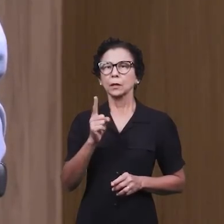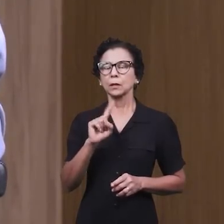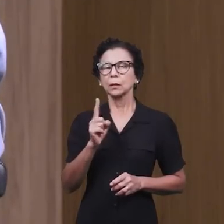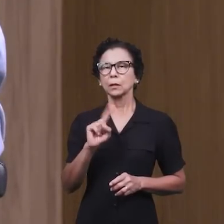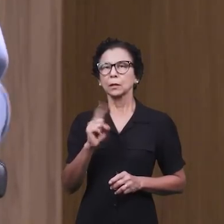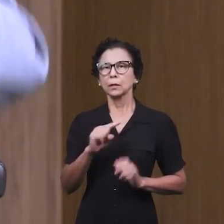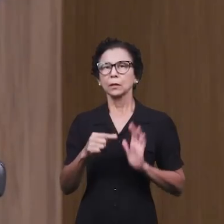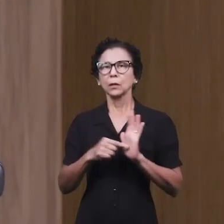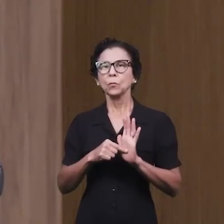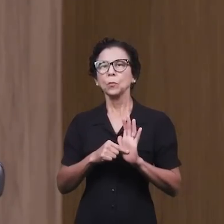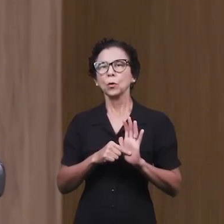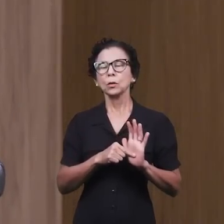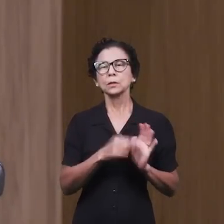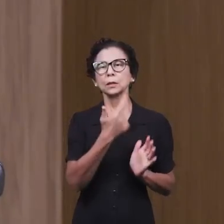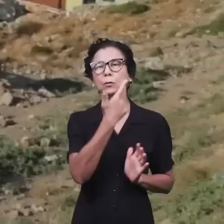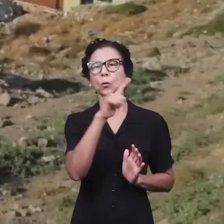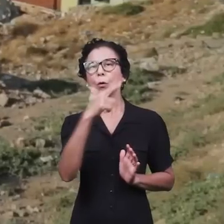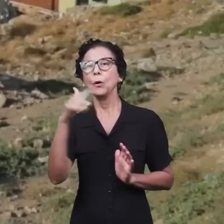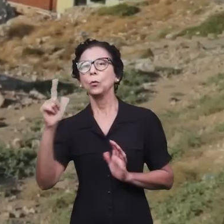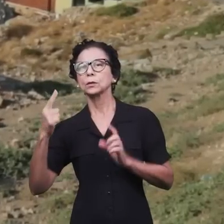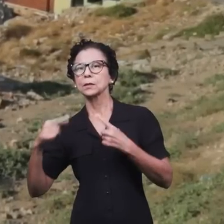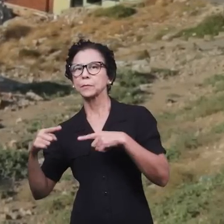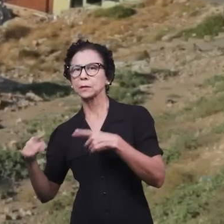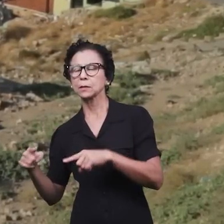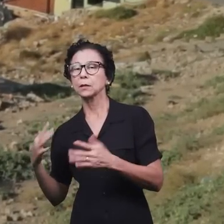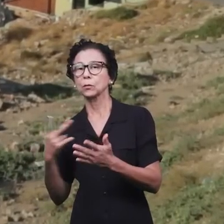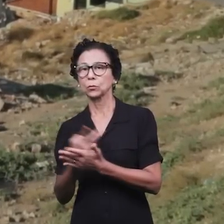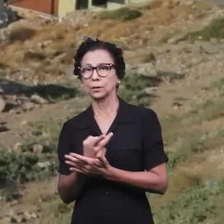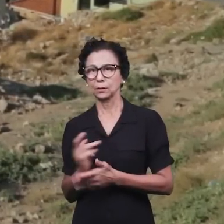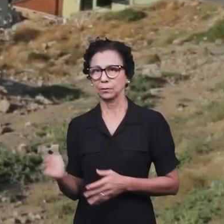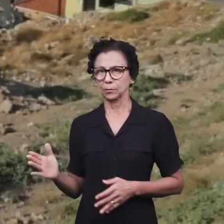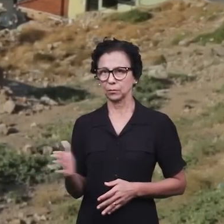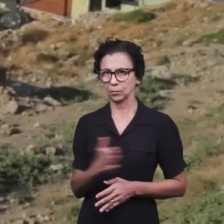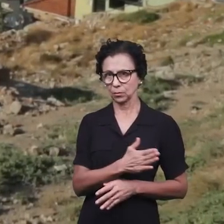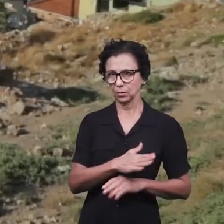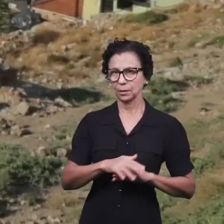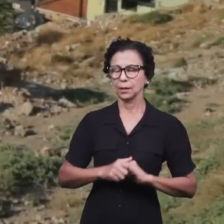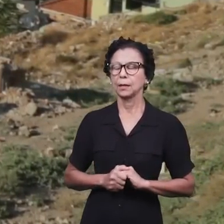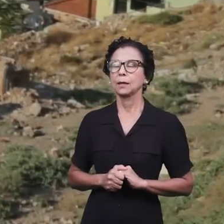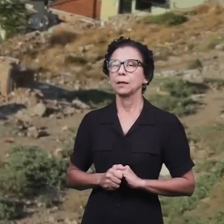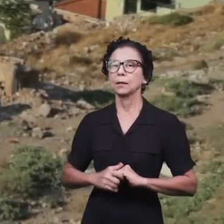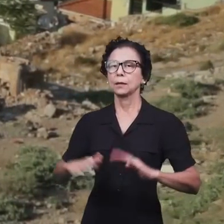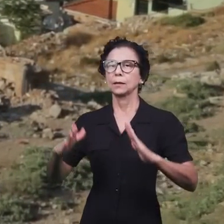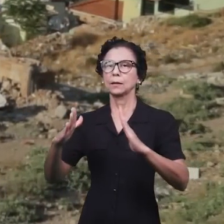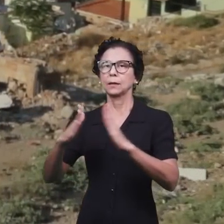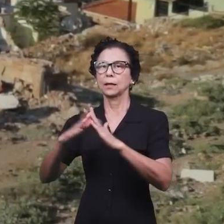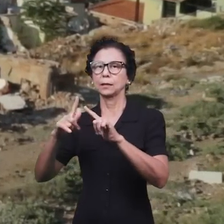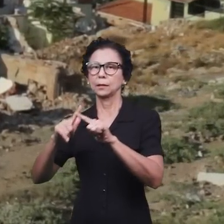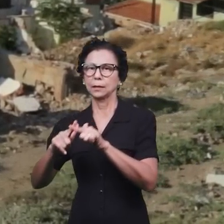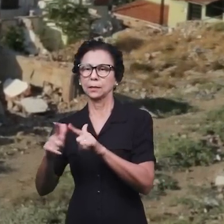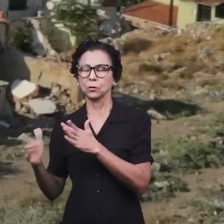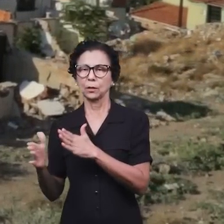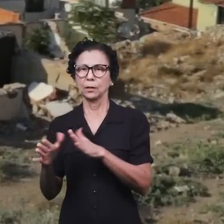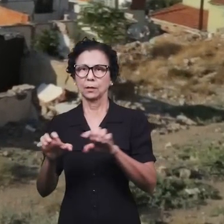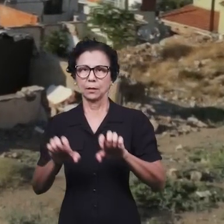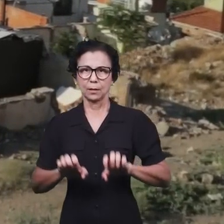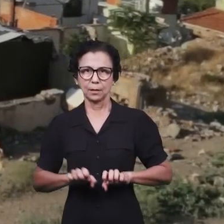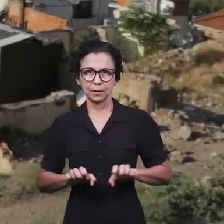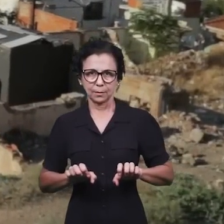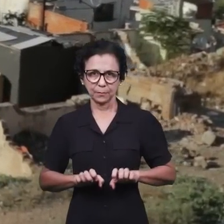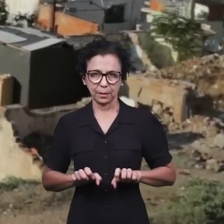ondas de perseguição e caiu na igreja de Esmirna. Mas a igreja de Esmirna, ela começa em